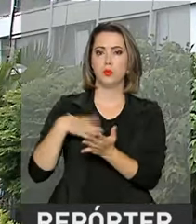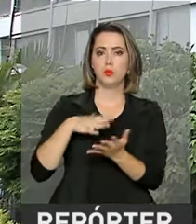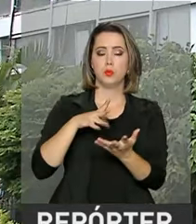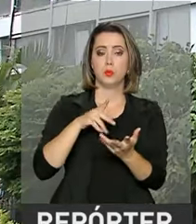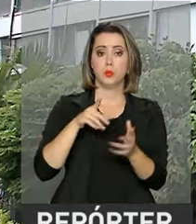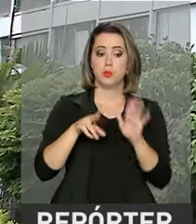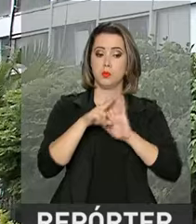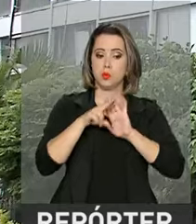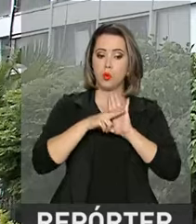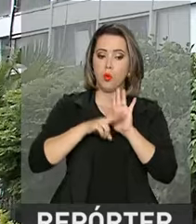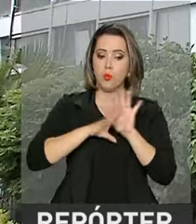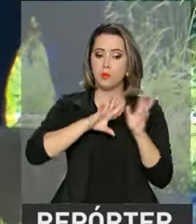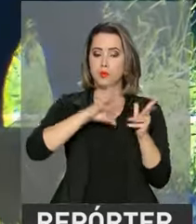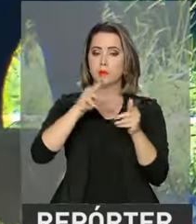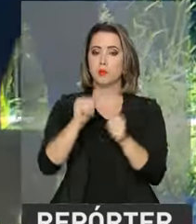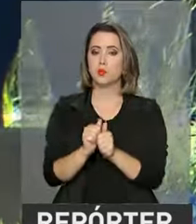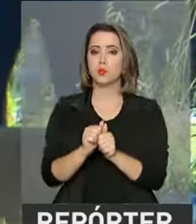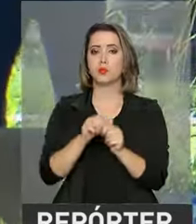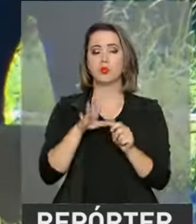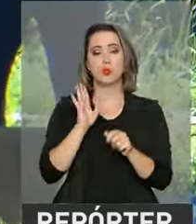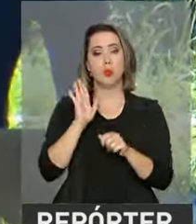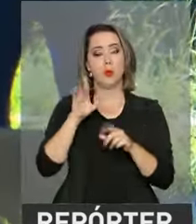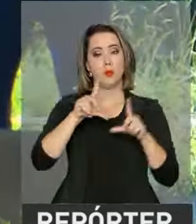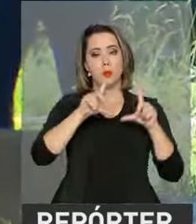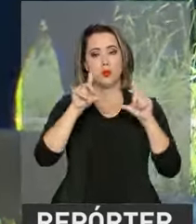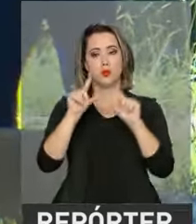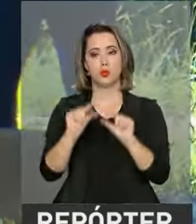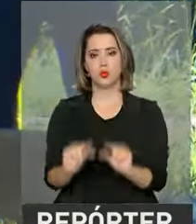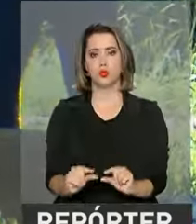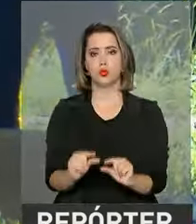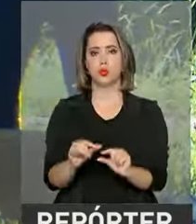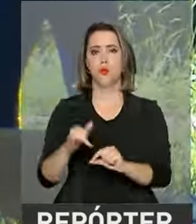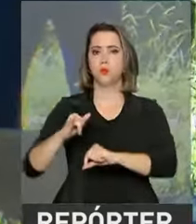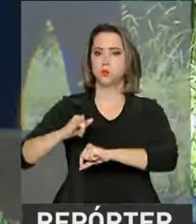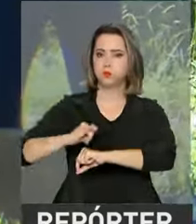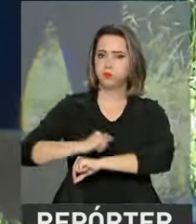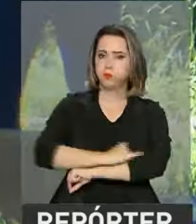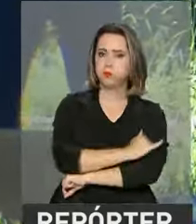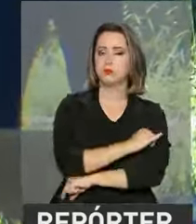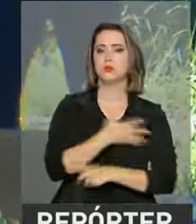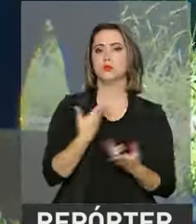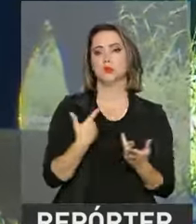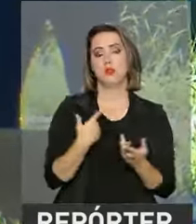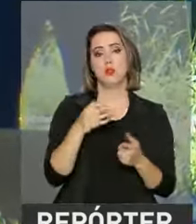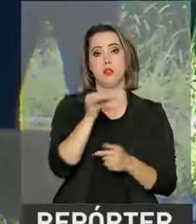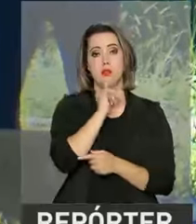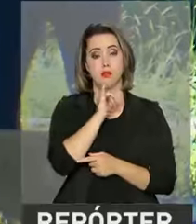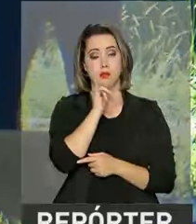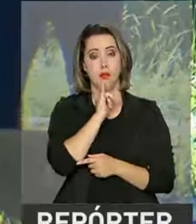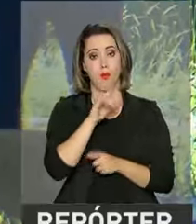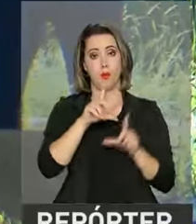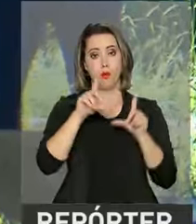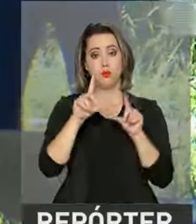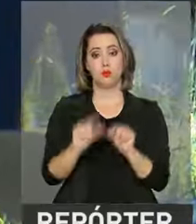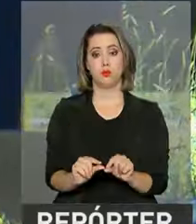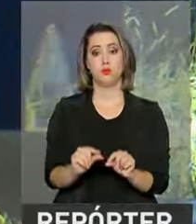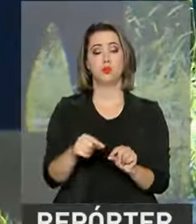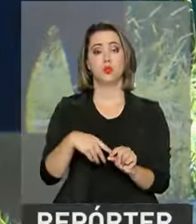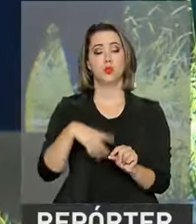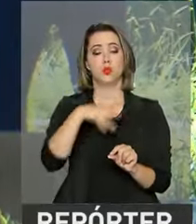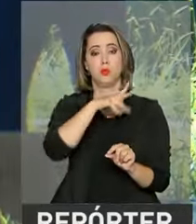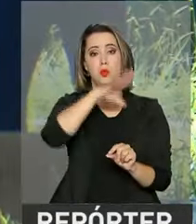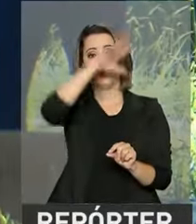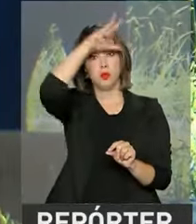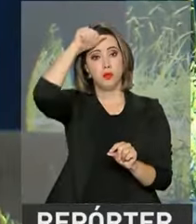peso e da obesidade o país assumiu o compromisso de reduzir o consumo regular de refrigerante suco